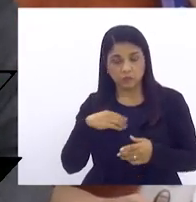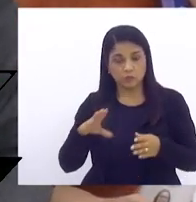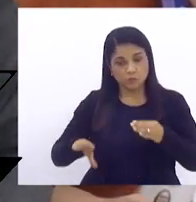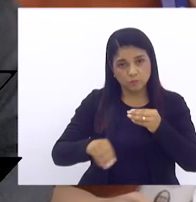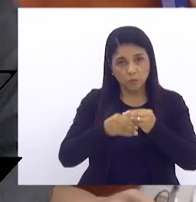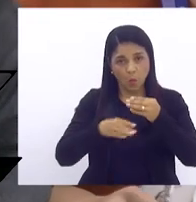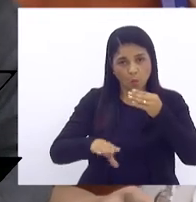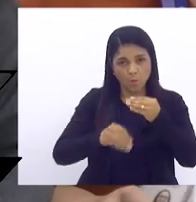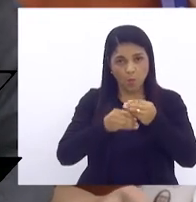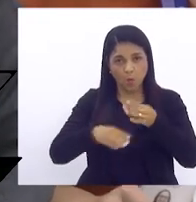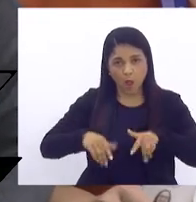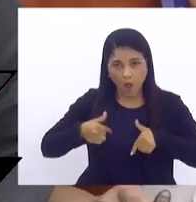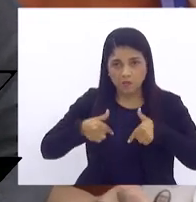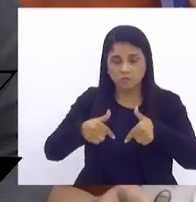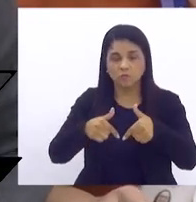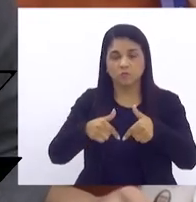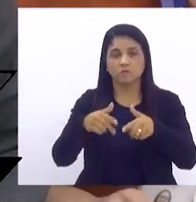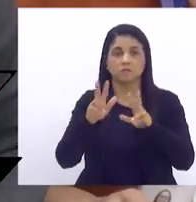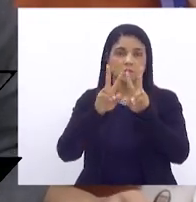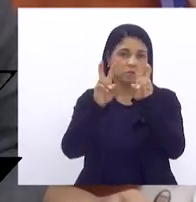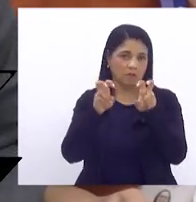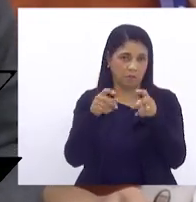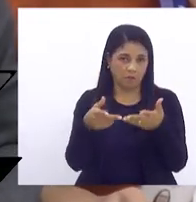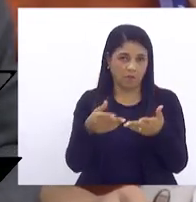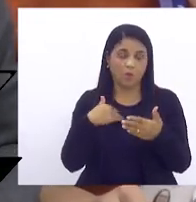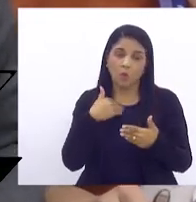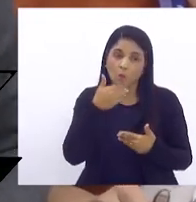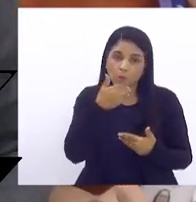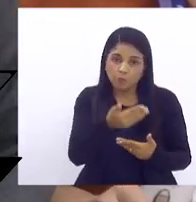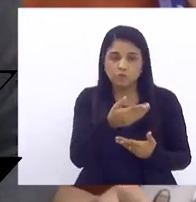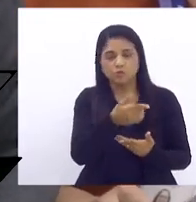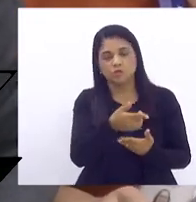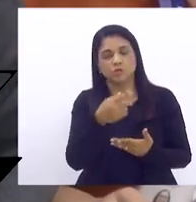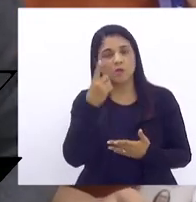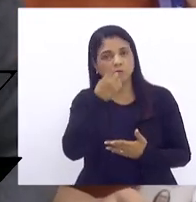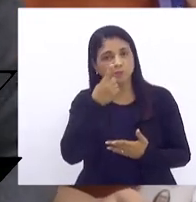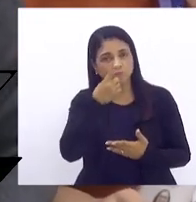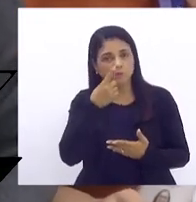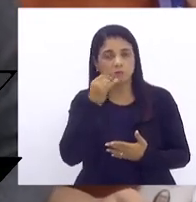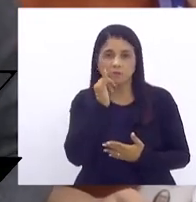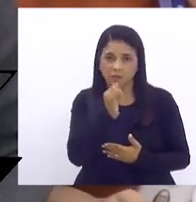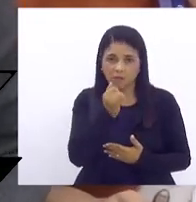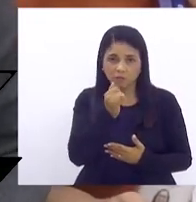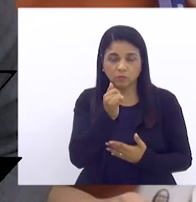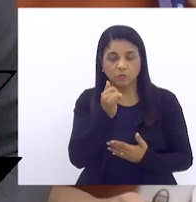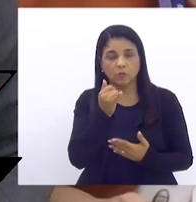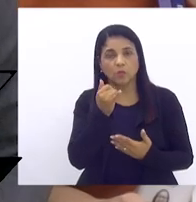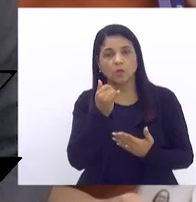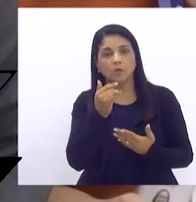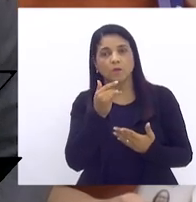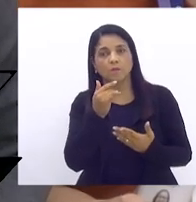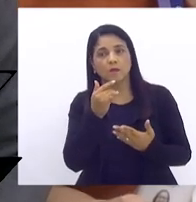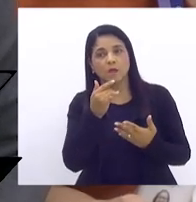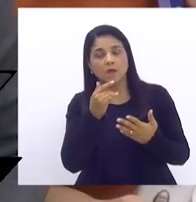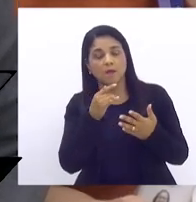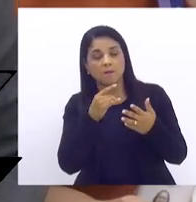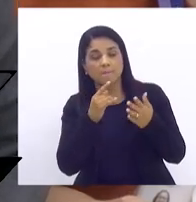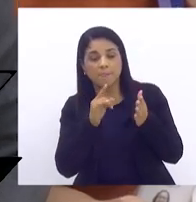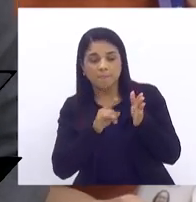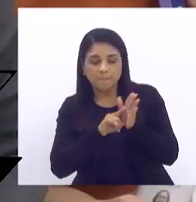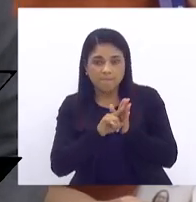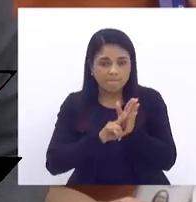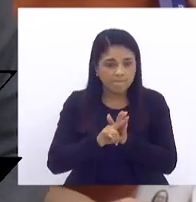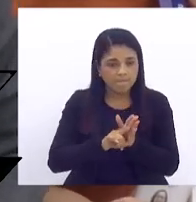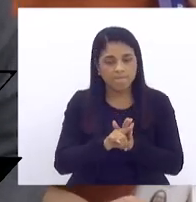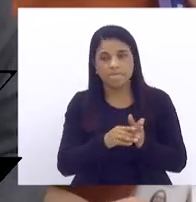outras ações relacionadas ao tema, por isso eu... pedir que o deputado e a relatora ponderassem se não era o caso. Né? A busca ativa é hoje o